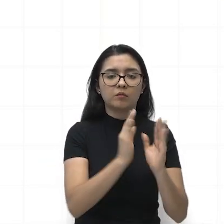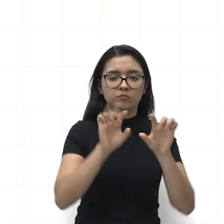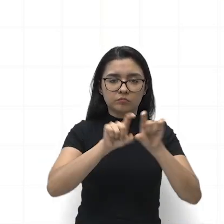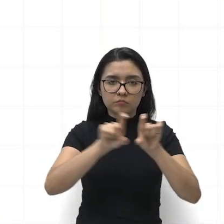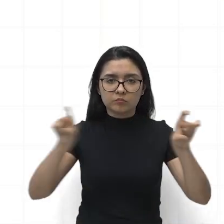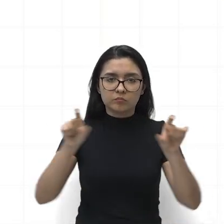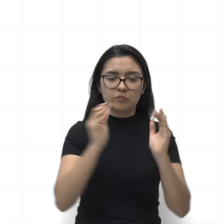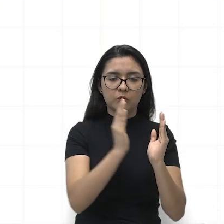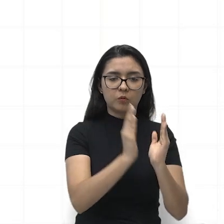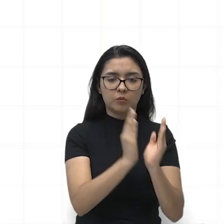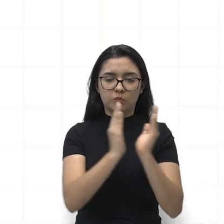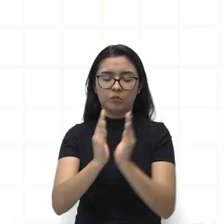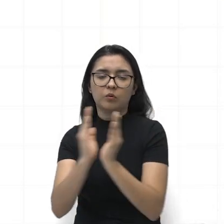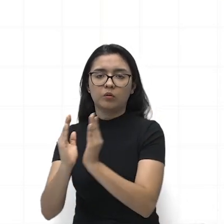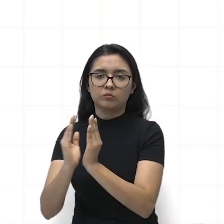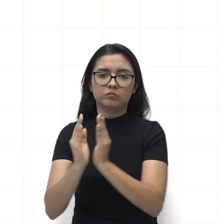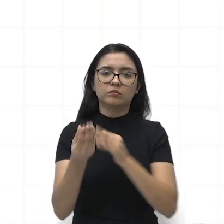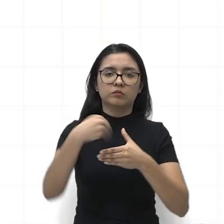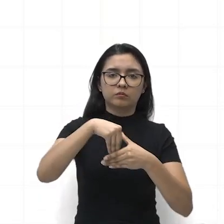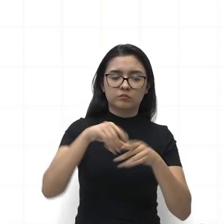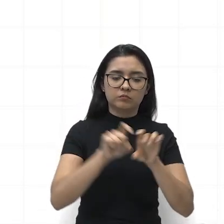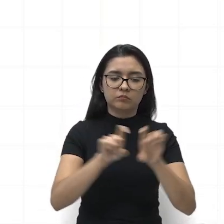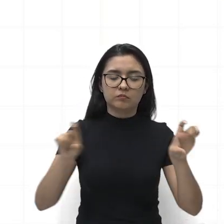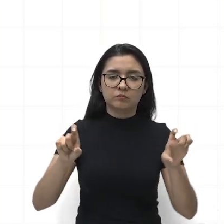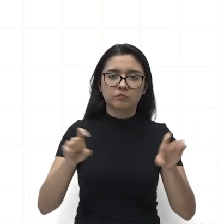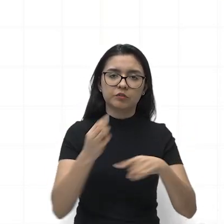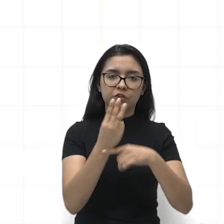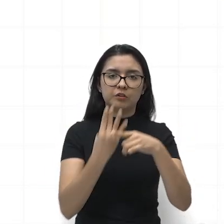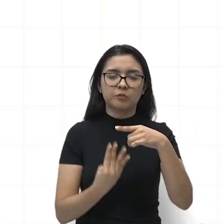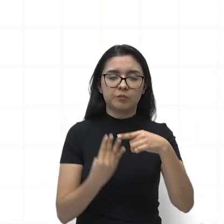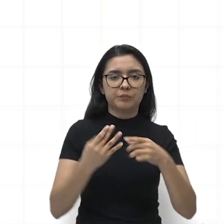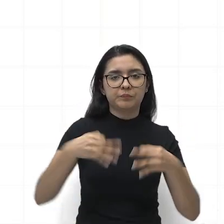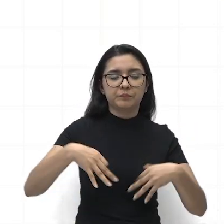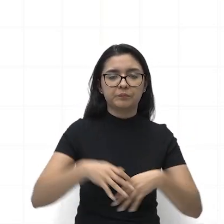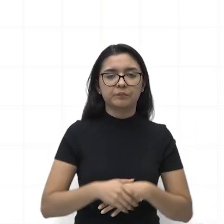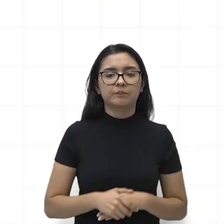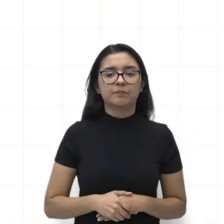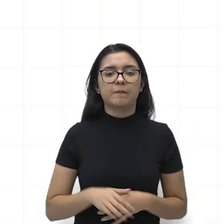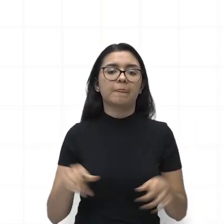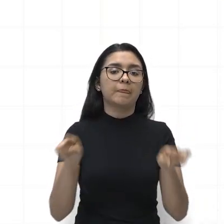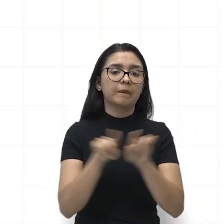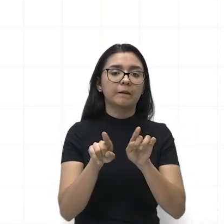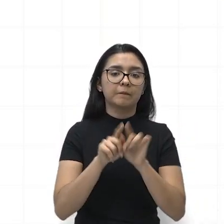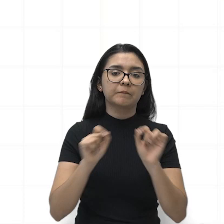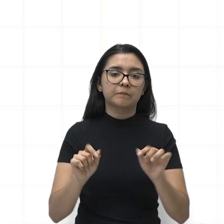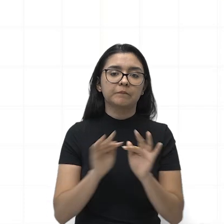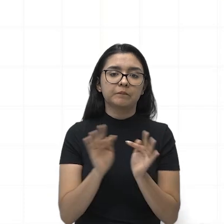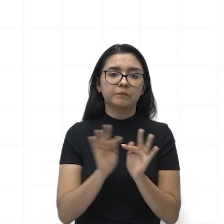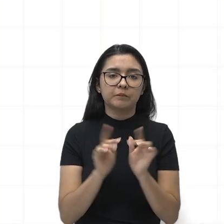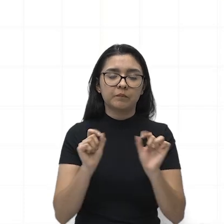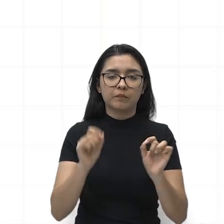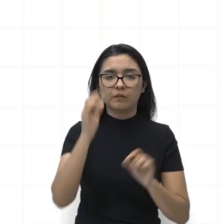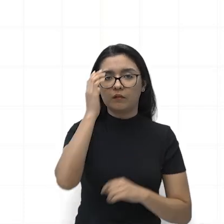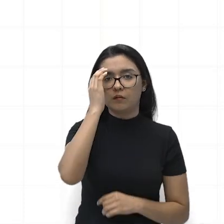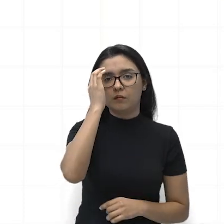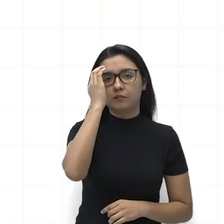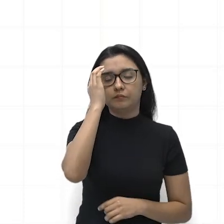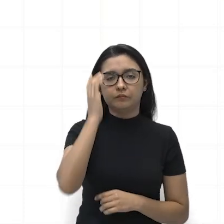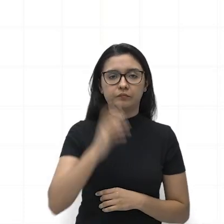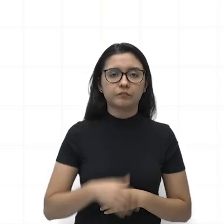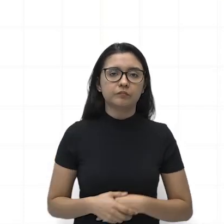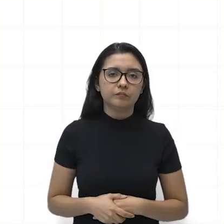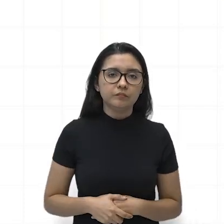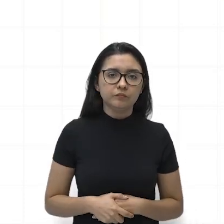né, 3/8 cabe dentro de 3/4. Né? Em outras palavras, uma linguagem muito simples seria dizer isso, tá